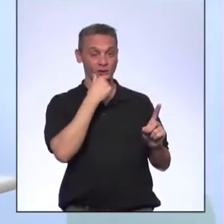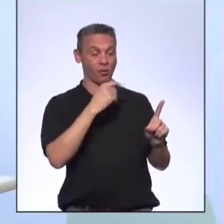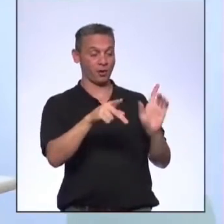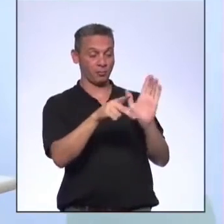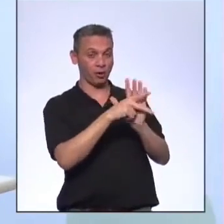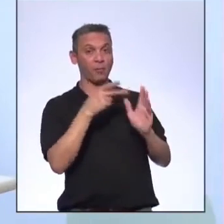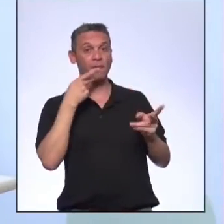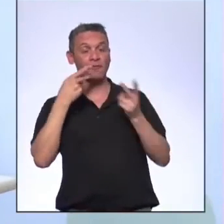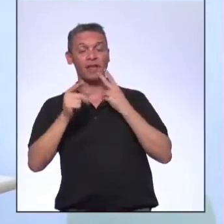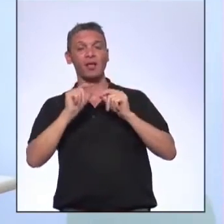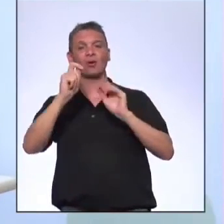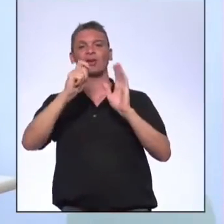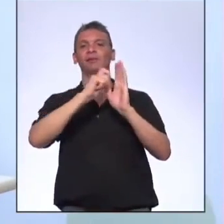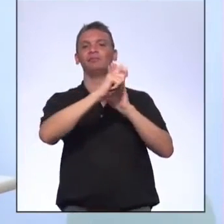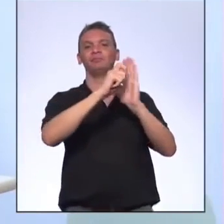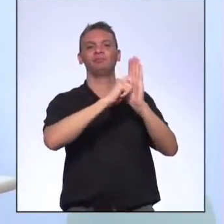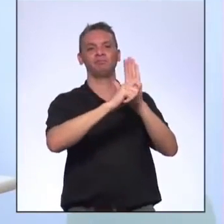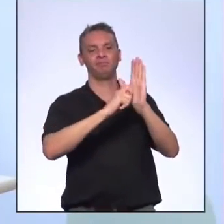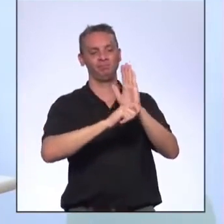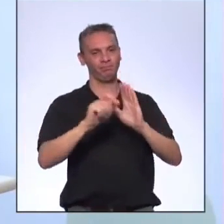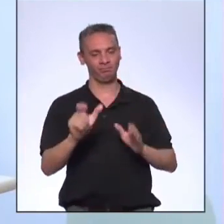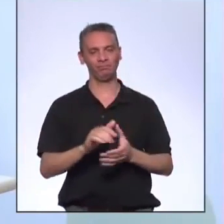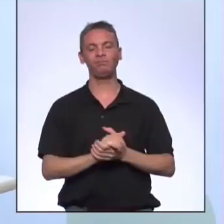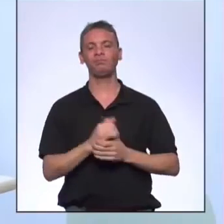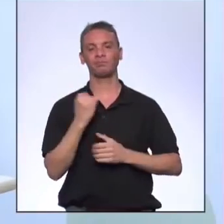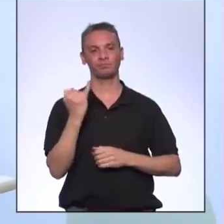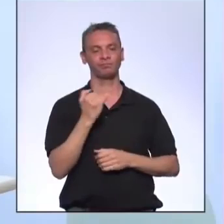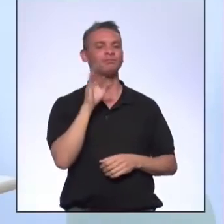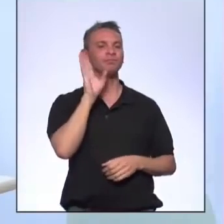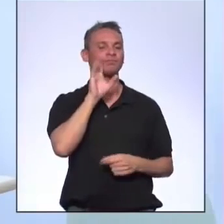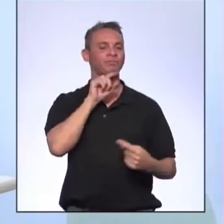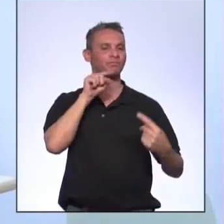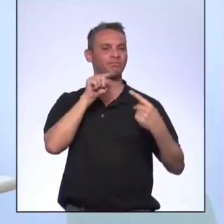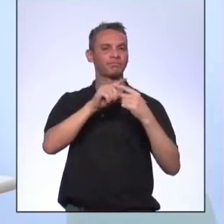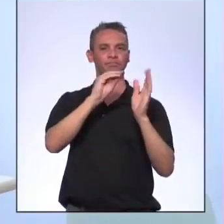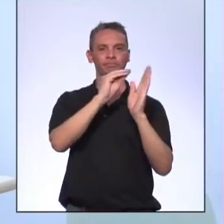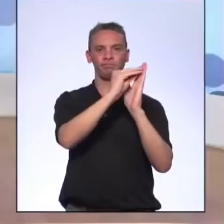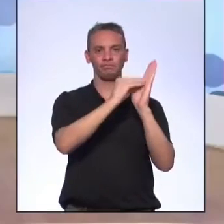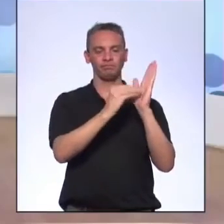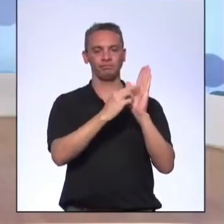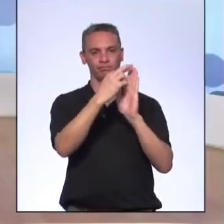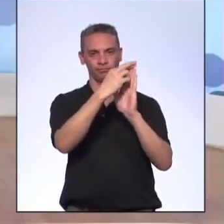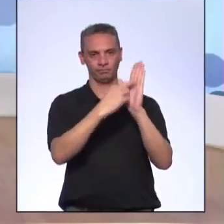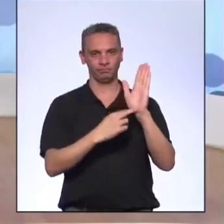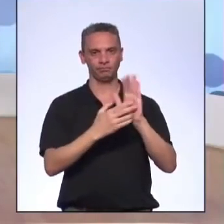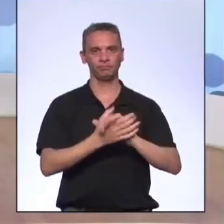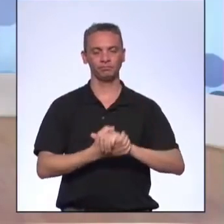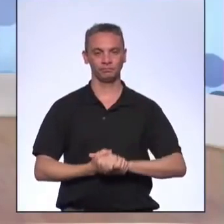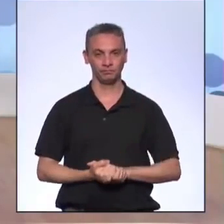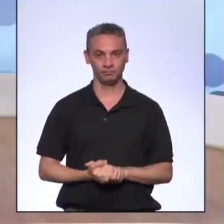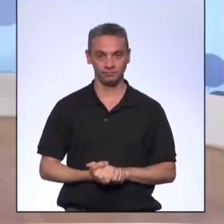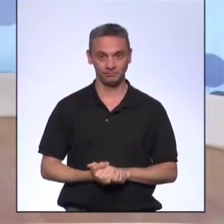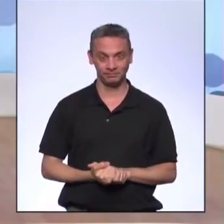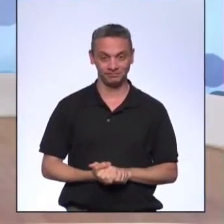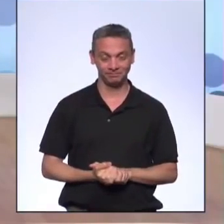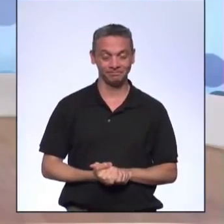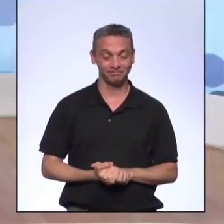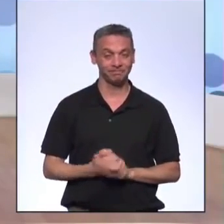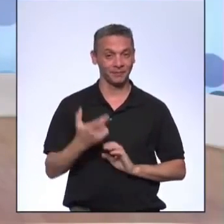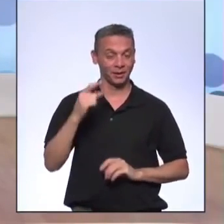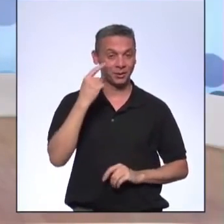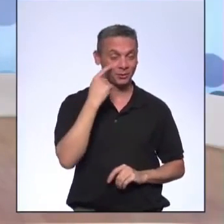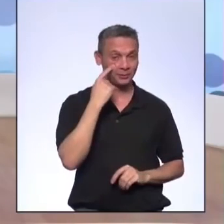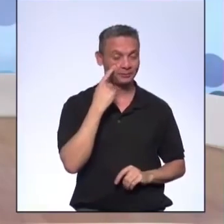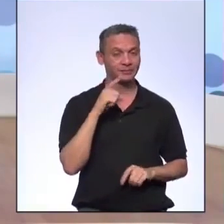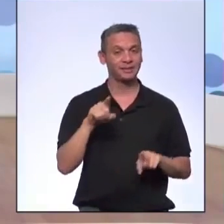médico afirma, né? Isso é bem verdade. legal também. Exatamente, é bem legal. É bem... Isso, vamos lá. Isso. E nós